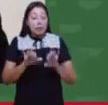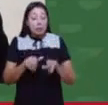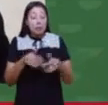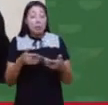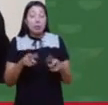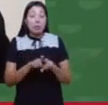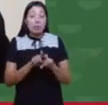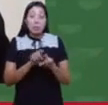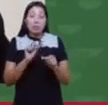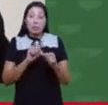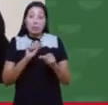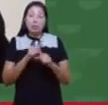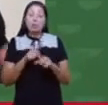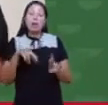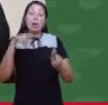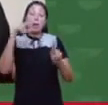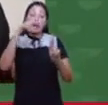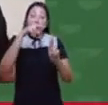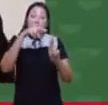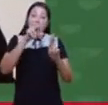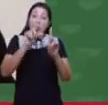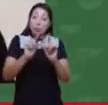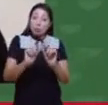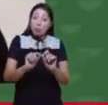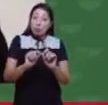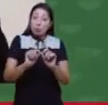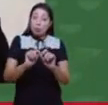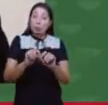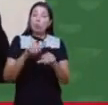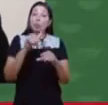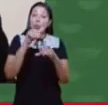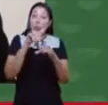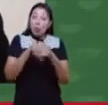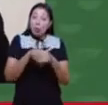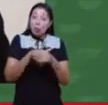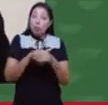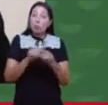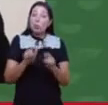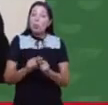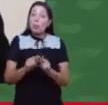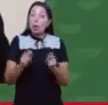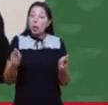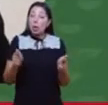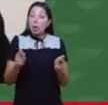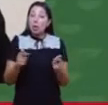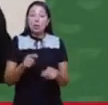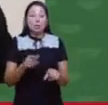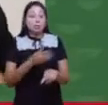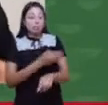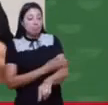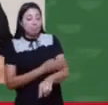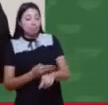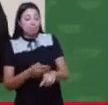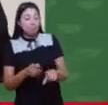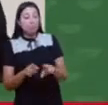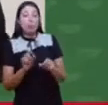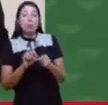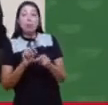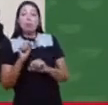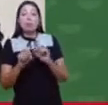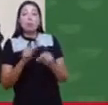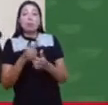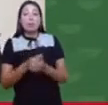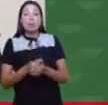inclusive fazendo referência que reduziu o voto em branco, fazendo referência que isso fez com